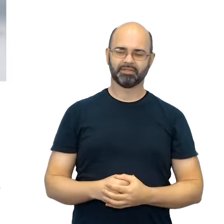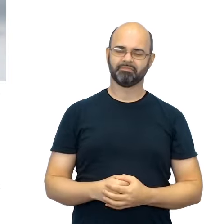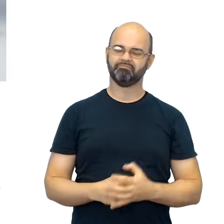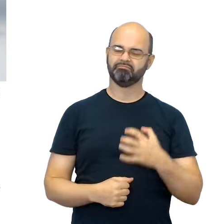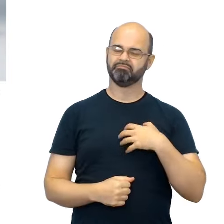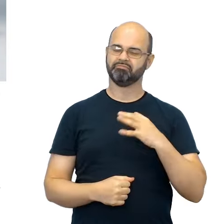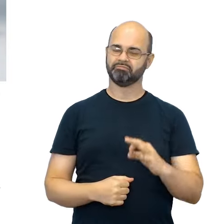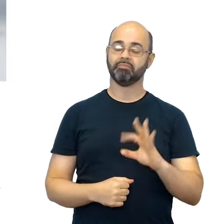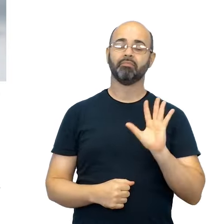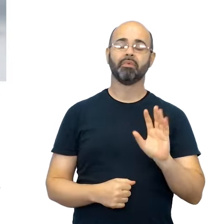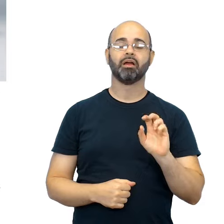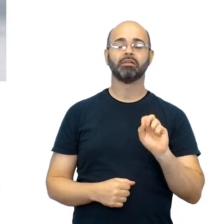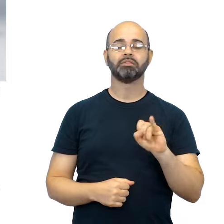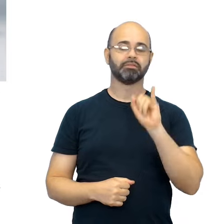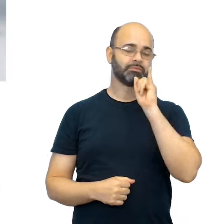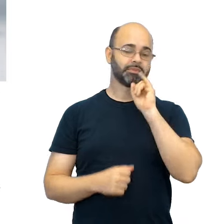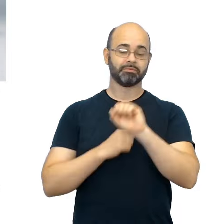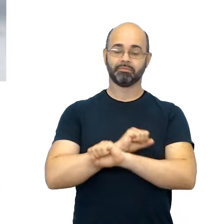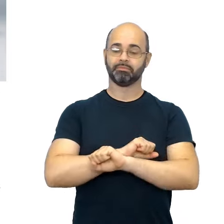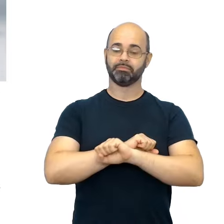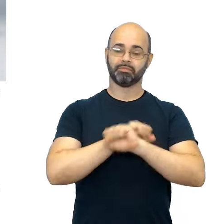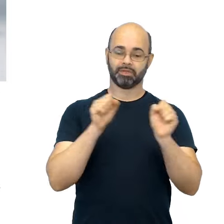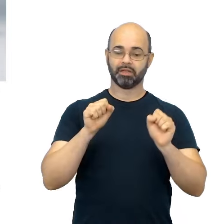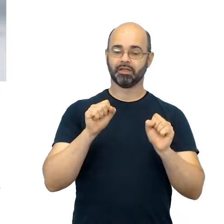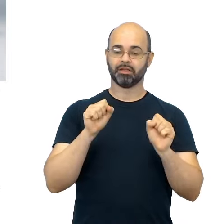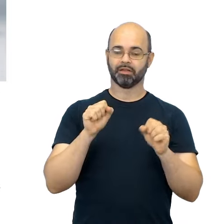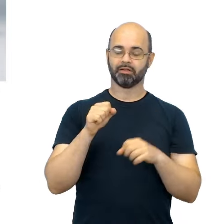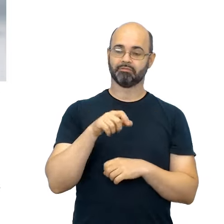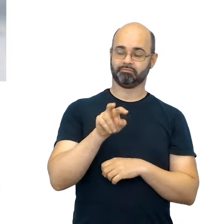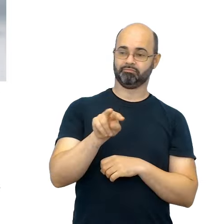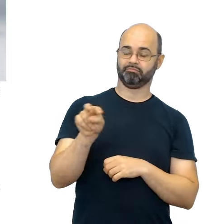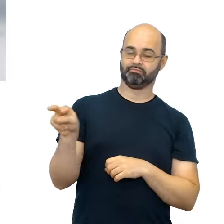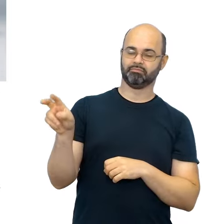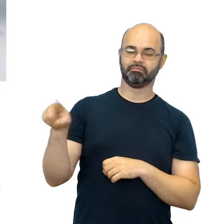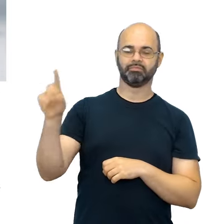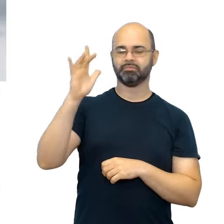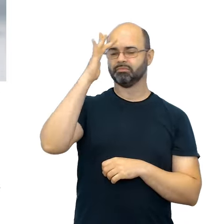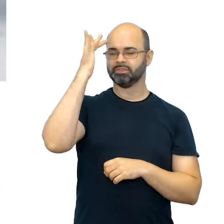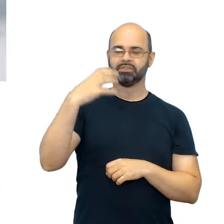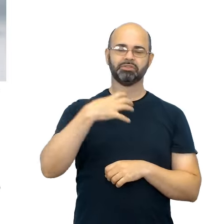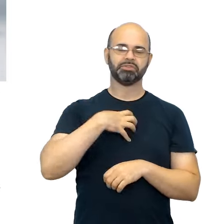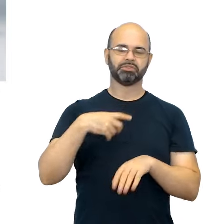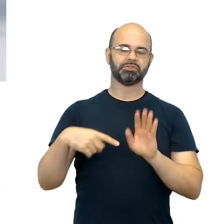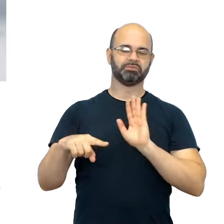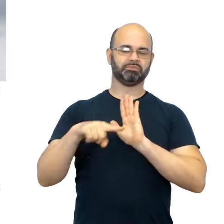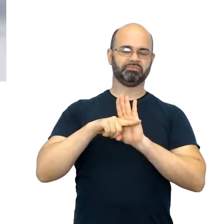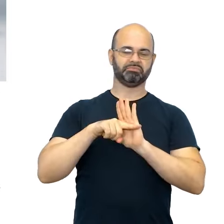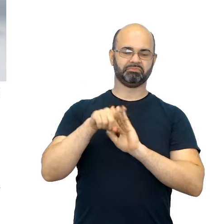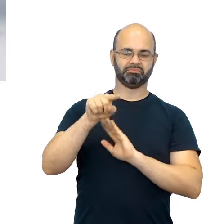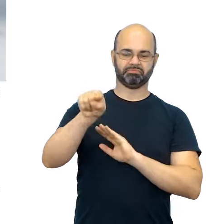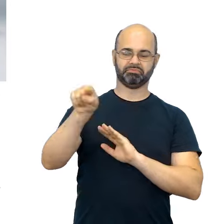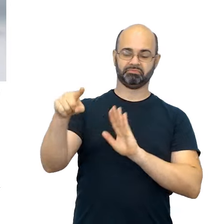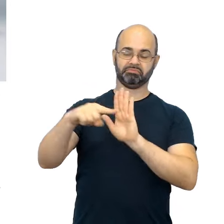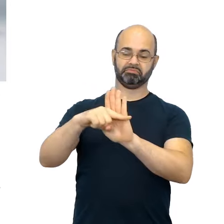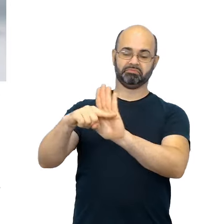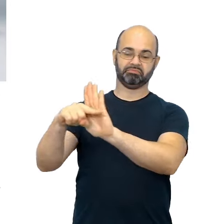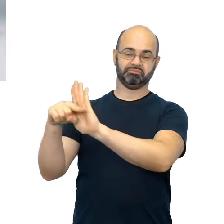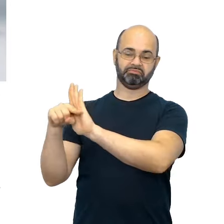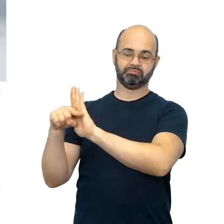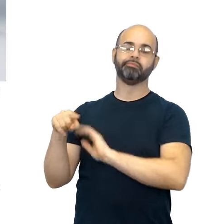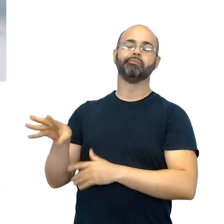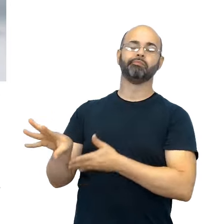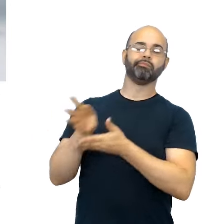se logo pela manhã nós encontramos pessoas que estão num processo emocional negativo, isso também